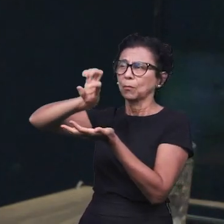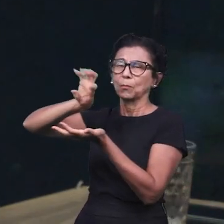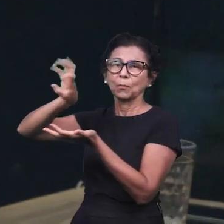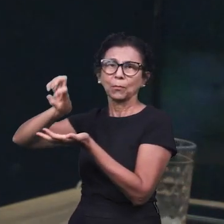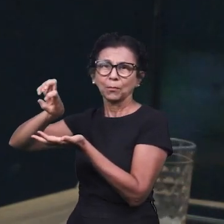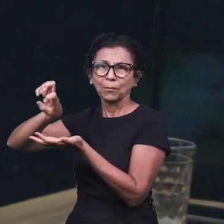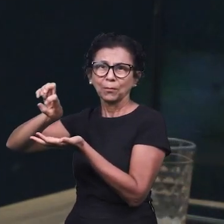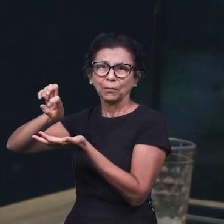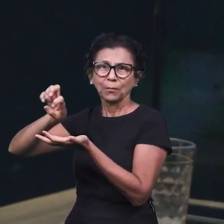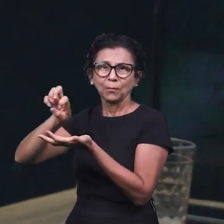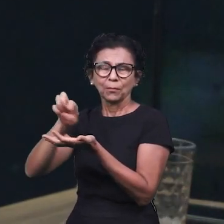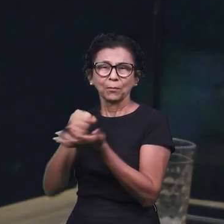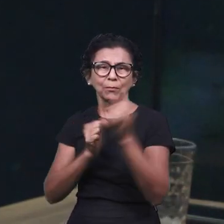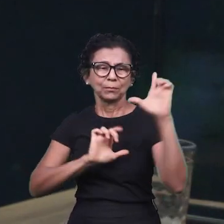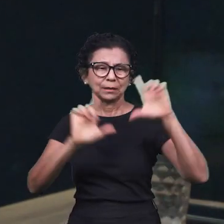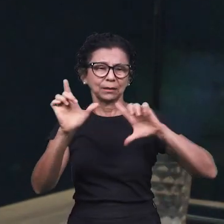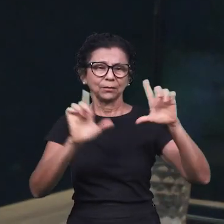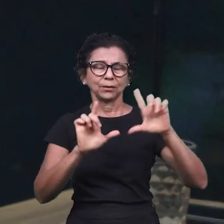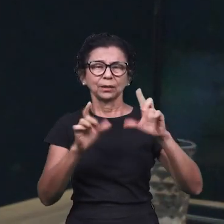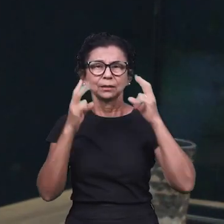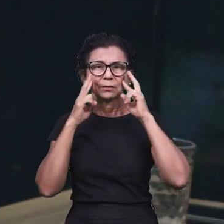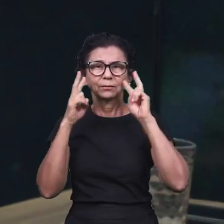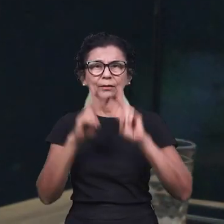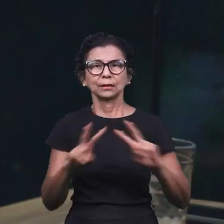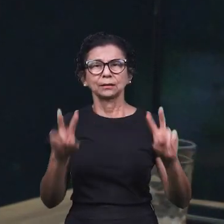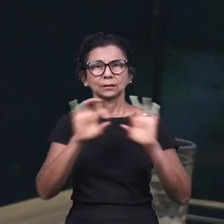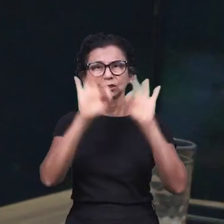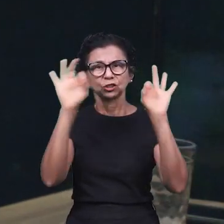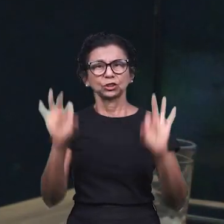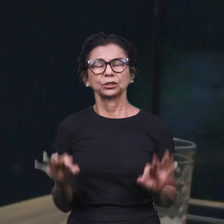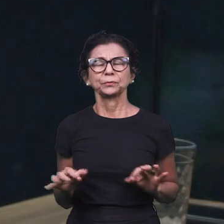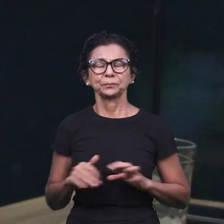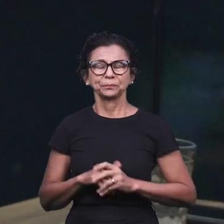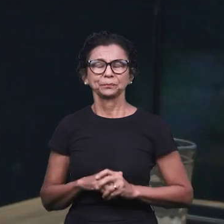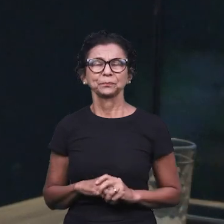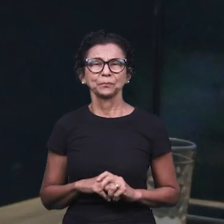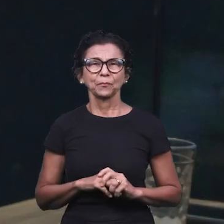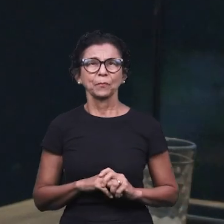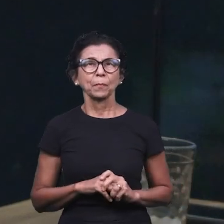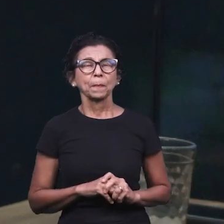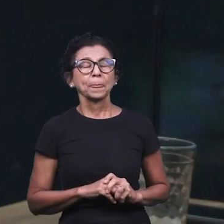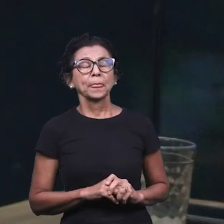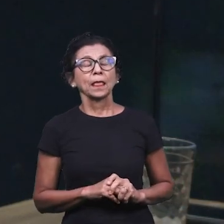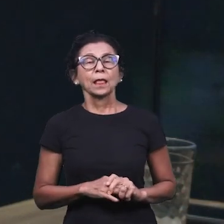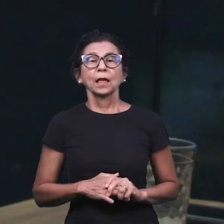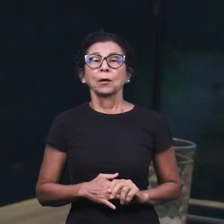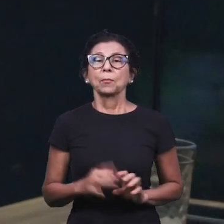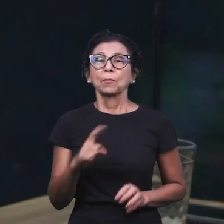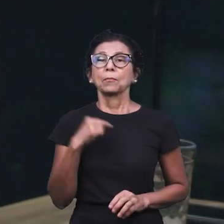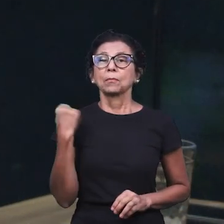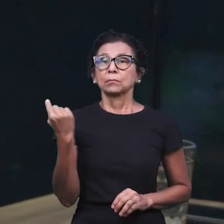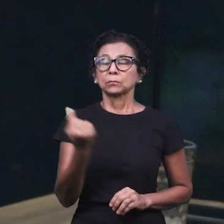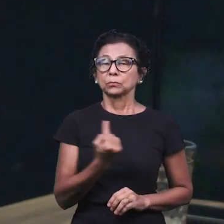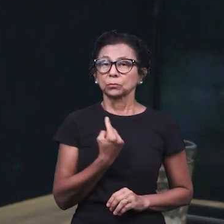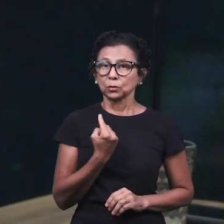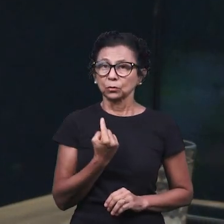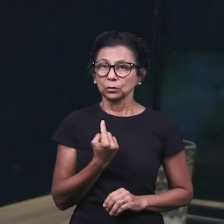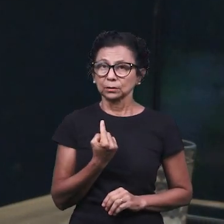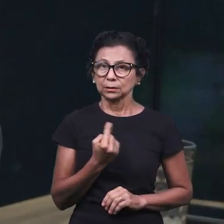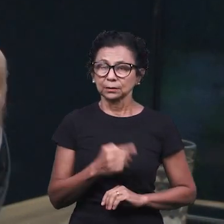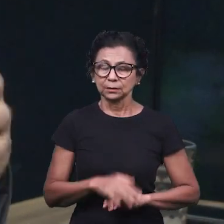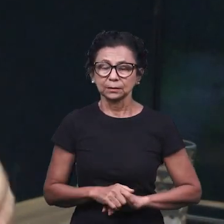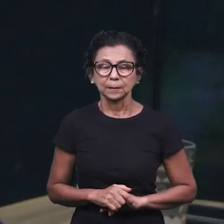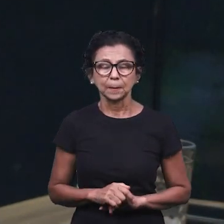E, pastor Marcos, qual a importância do uso desta tecnologia para os propósitos